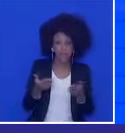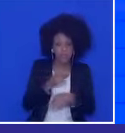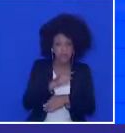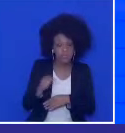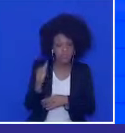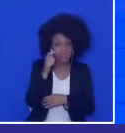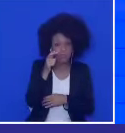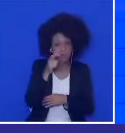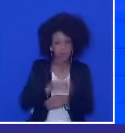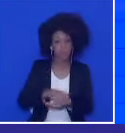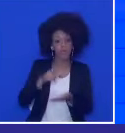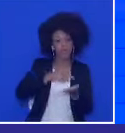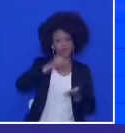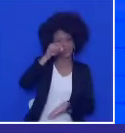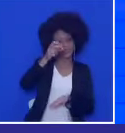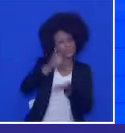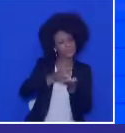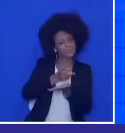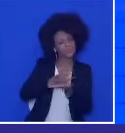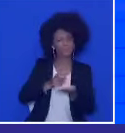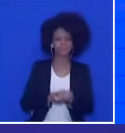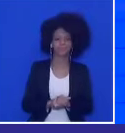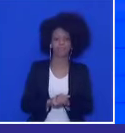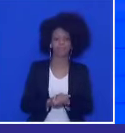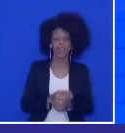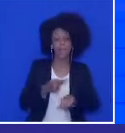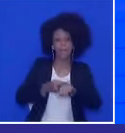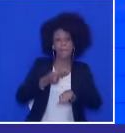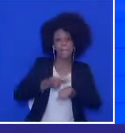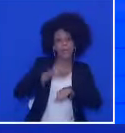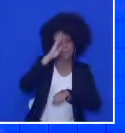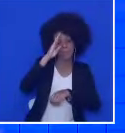agora você acompanha o sorteio desta noite da Quina. É o concurso